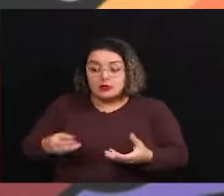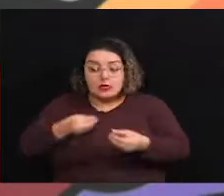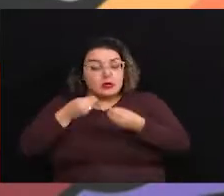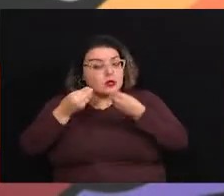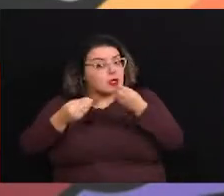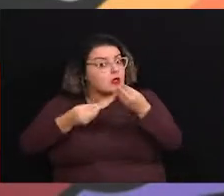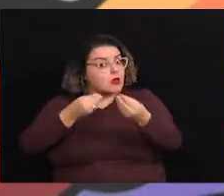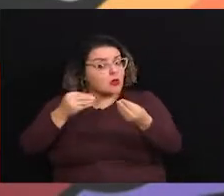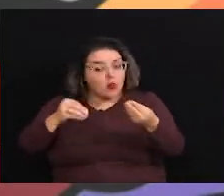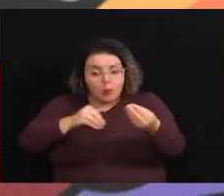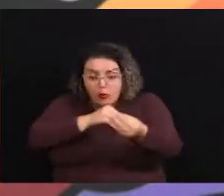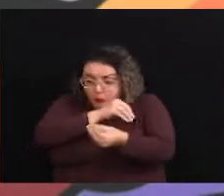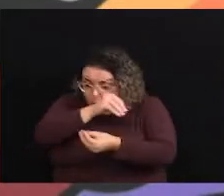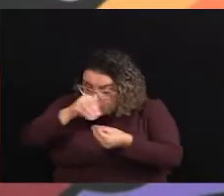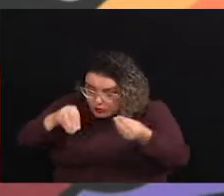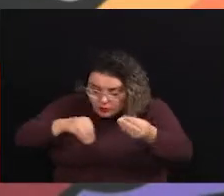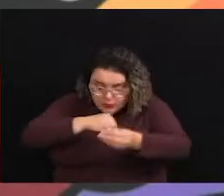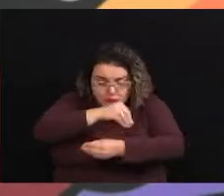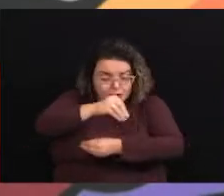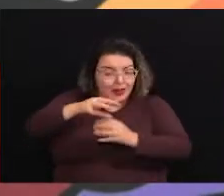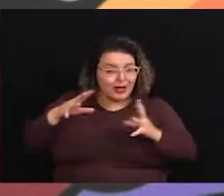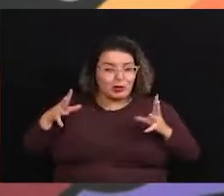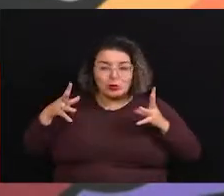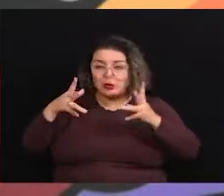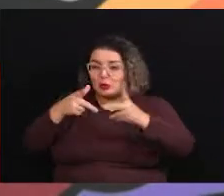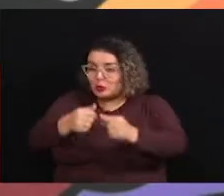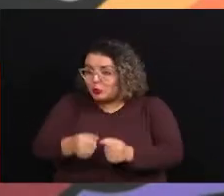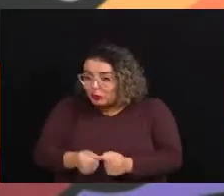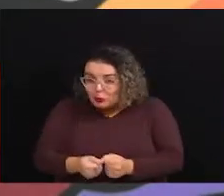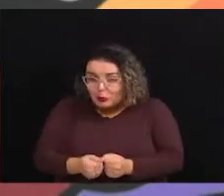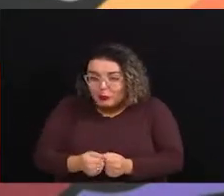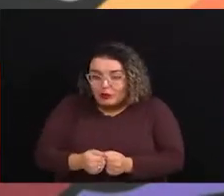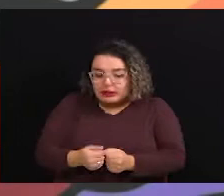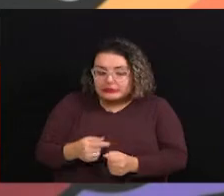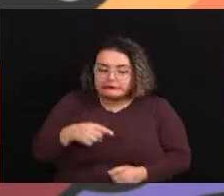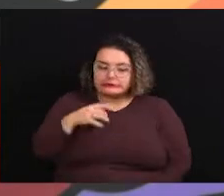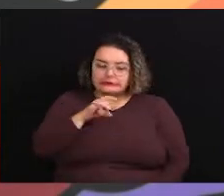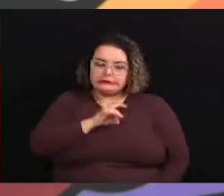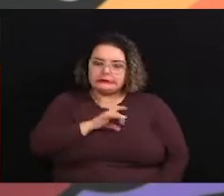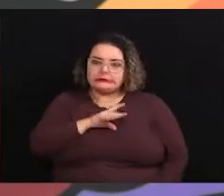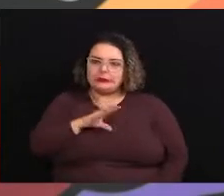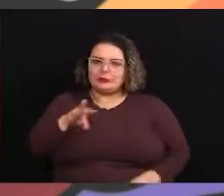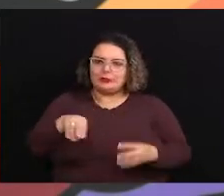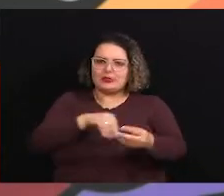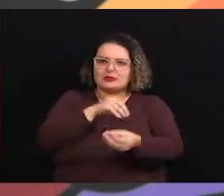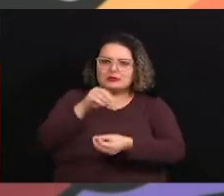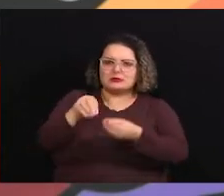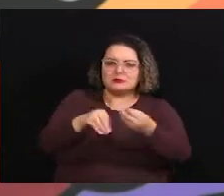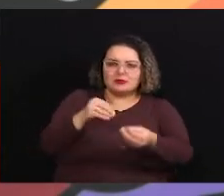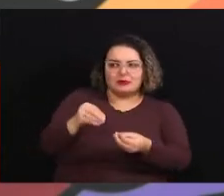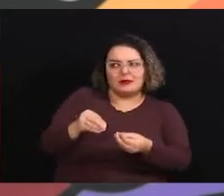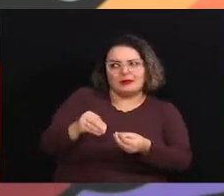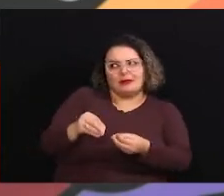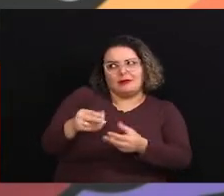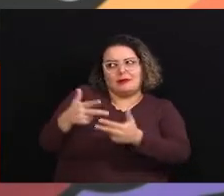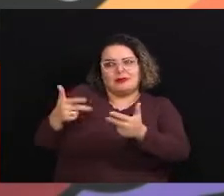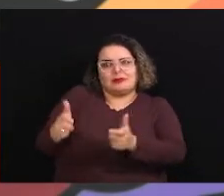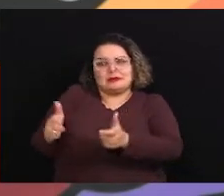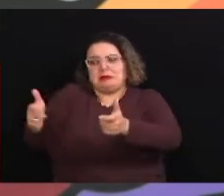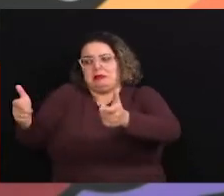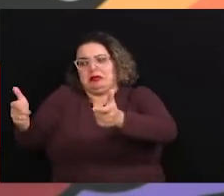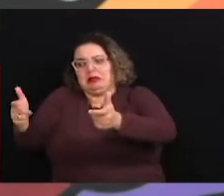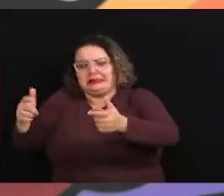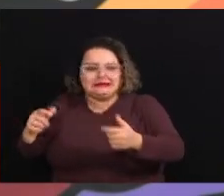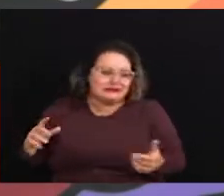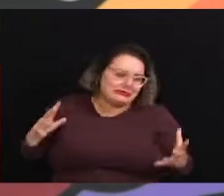tudo isso, né? Bota tudo isso no caldeirão e o medo, né? De misturar demais, o ingrediente demais e